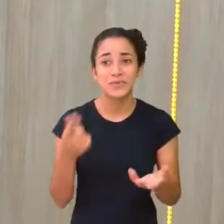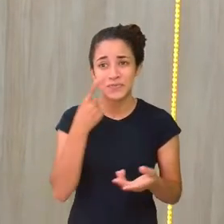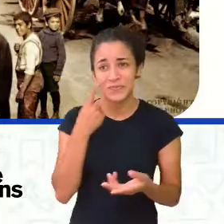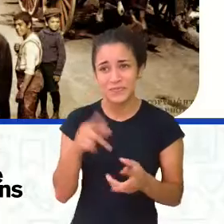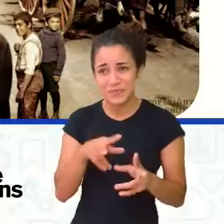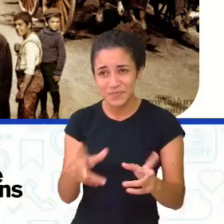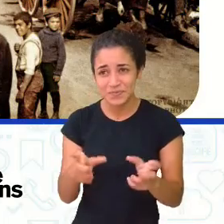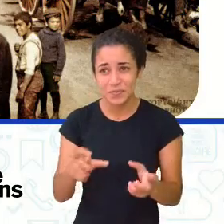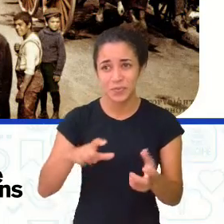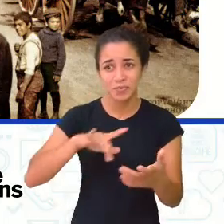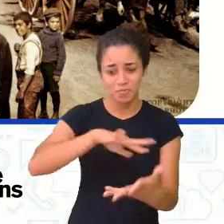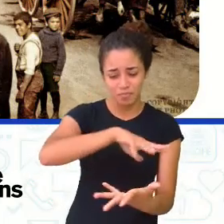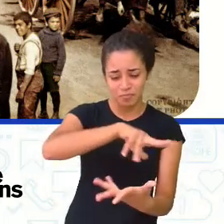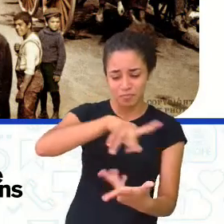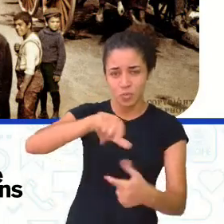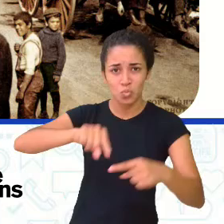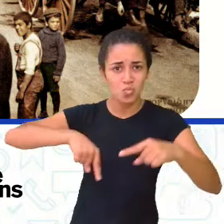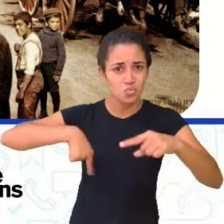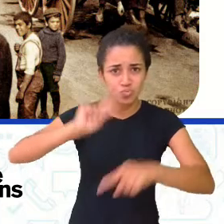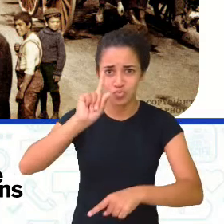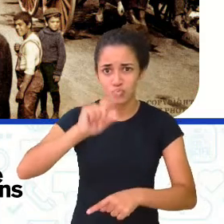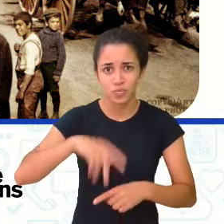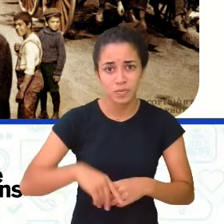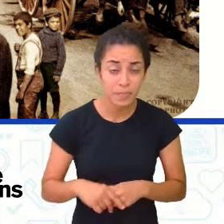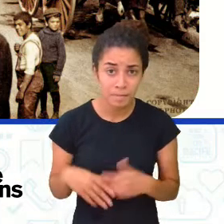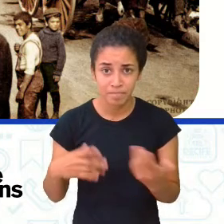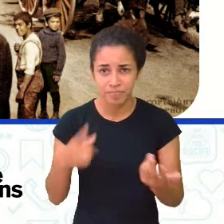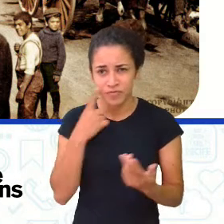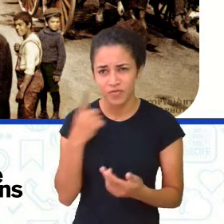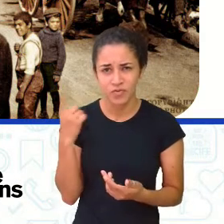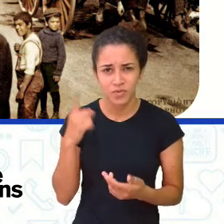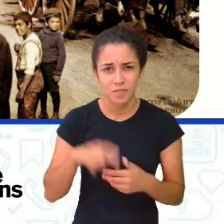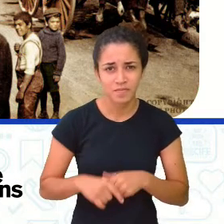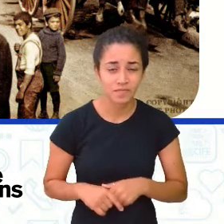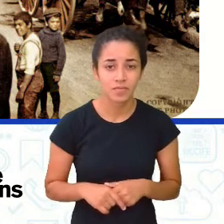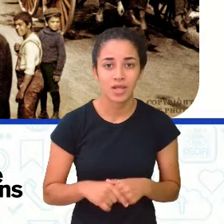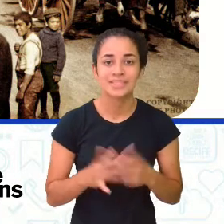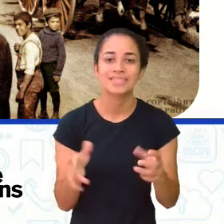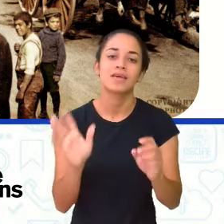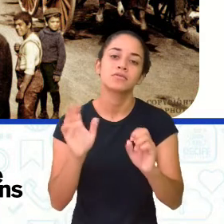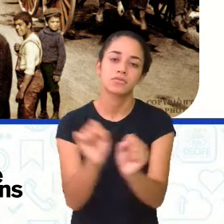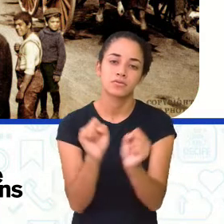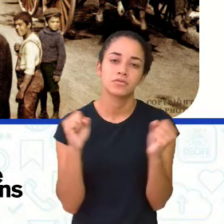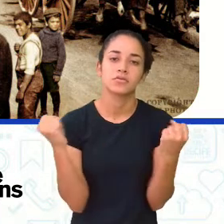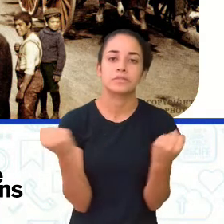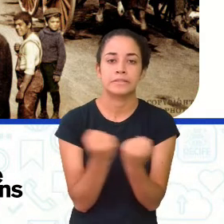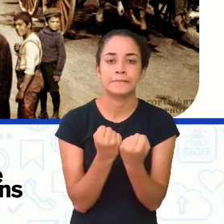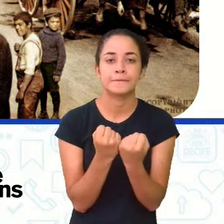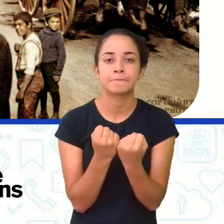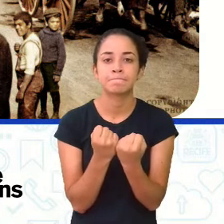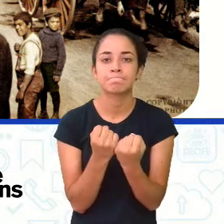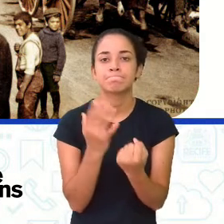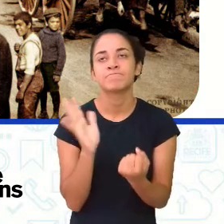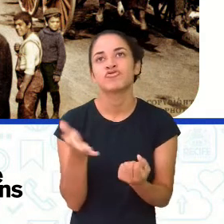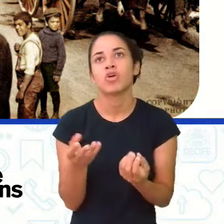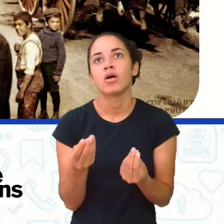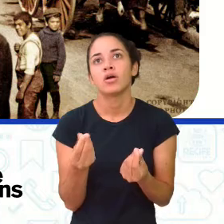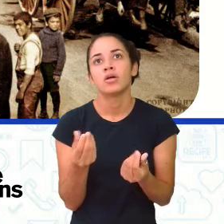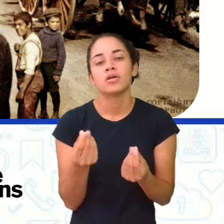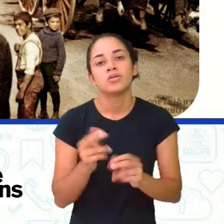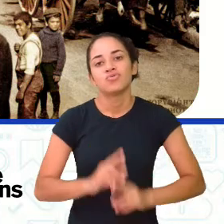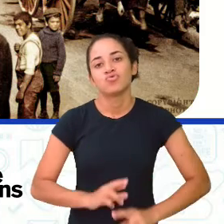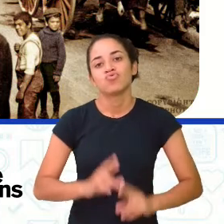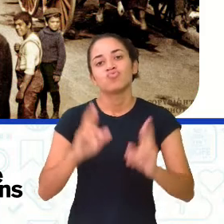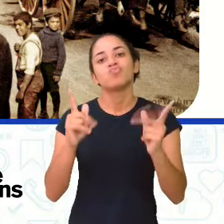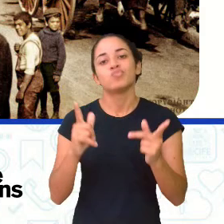Ó. Menino, tivemos vários avanços que você já vê como a sociedade já é um recorte